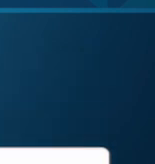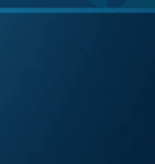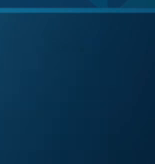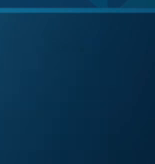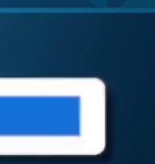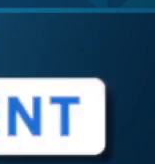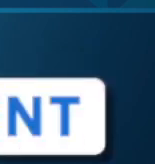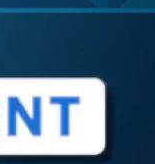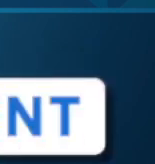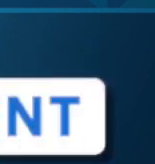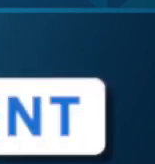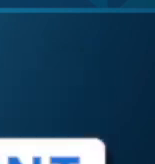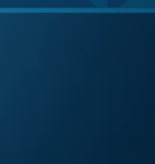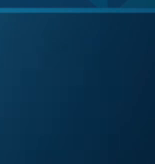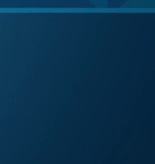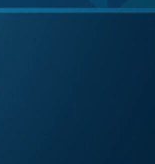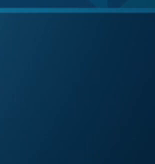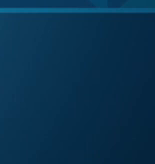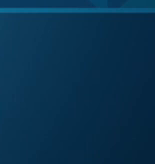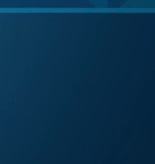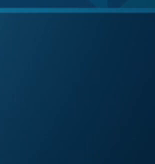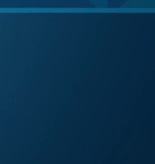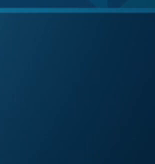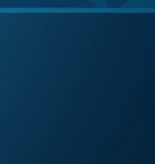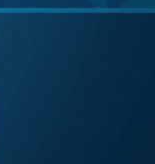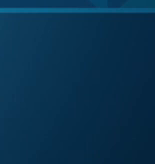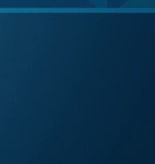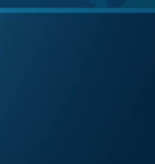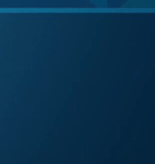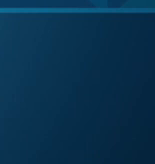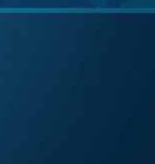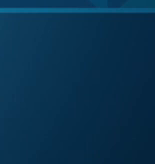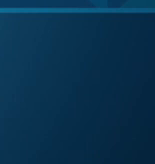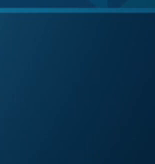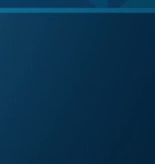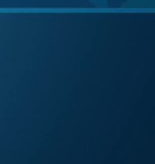notificação. Fo comentário no fahetutang ba media sosial siraseluk.